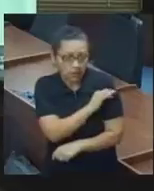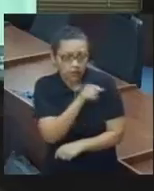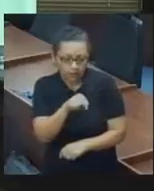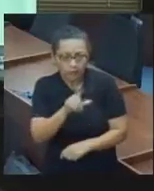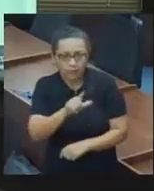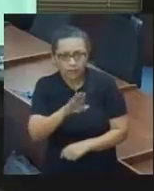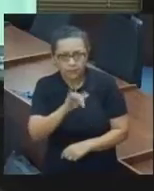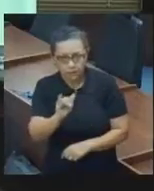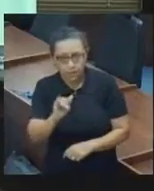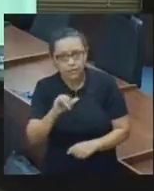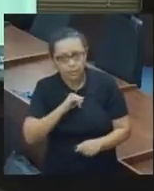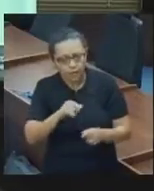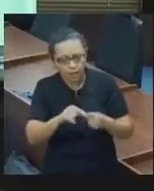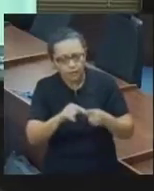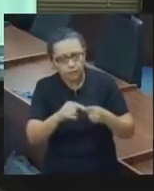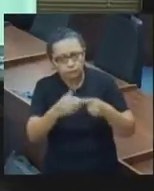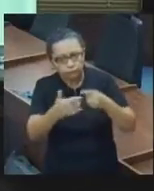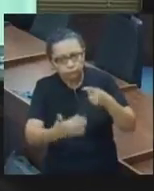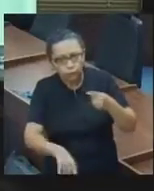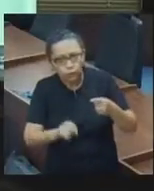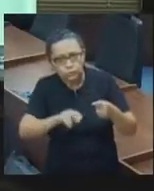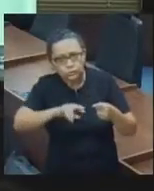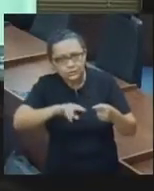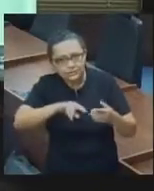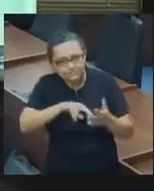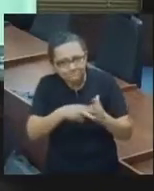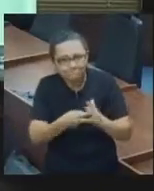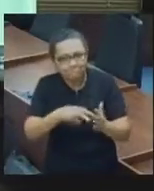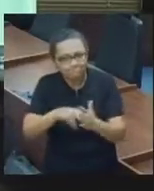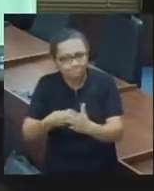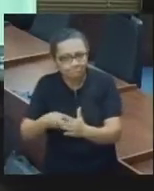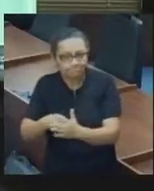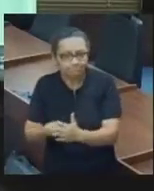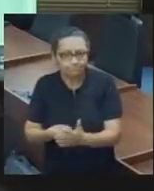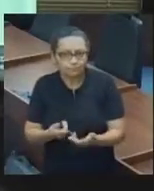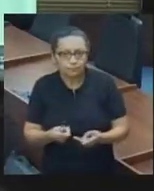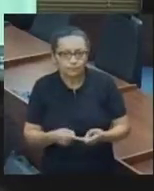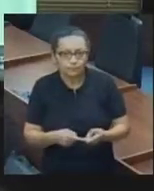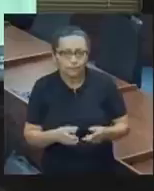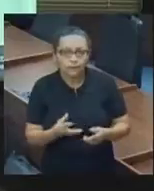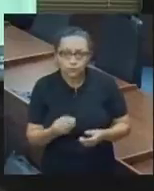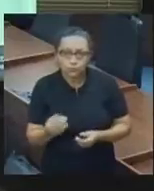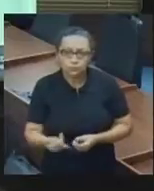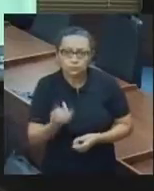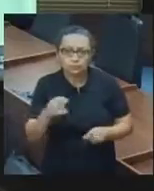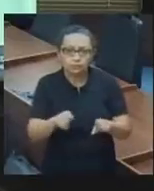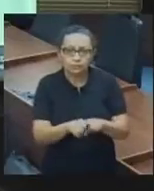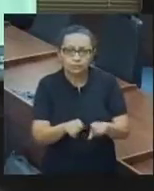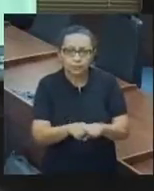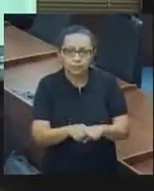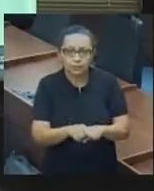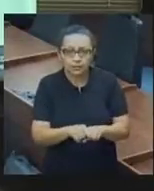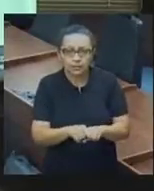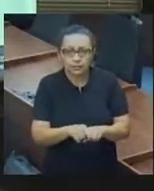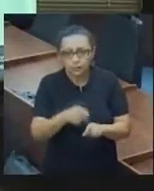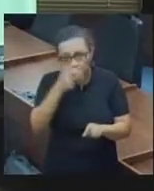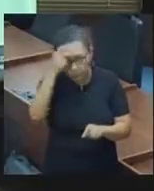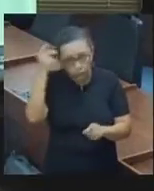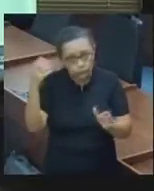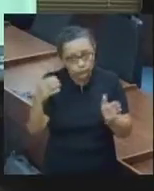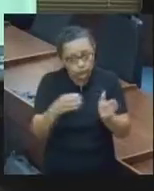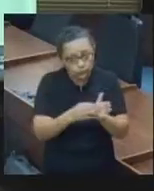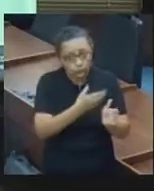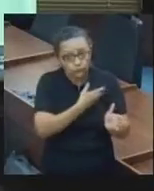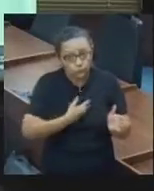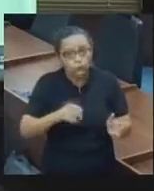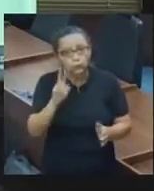tratados como sinônimos né é muito importante o servidor público usar